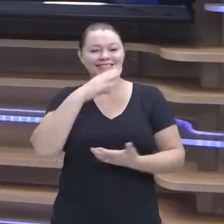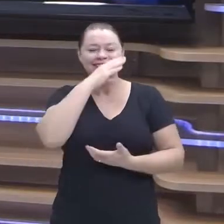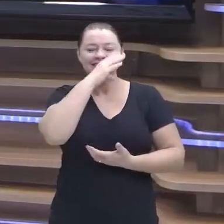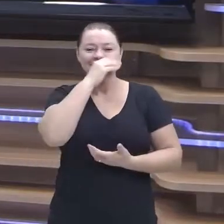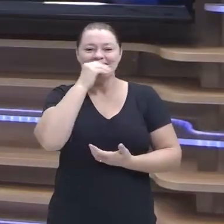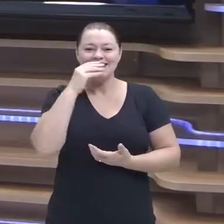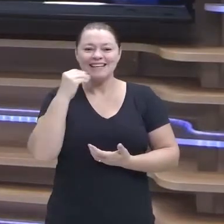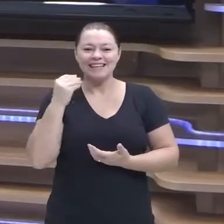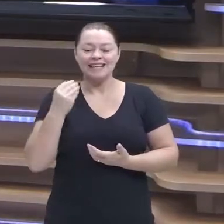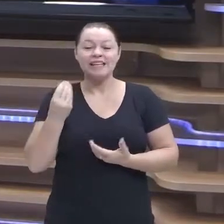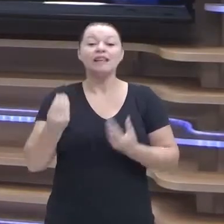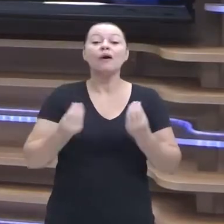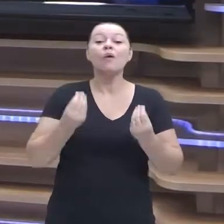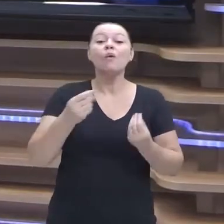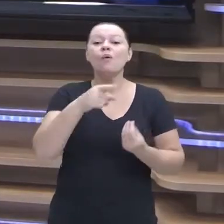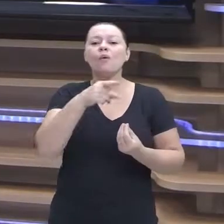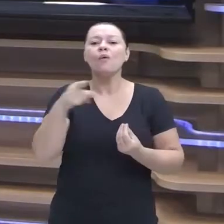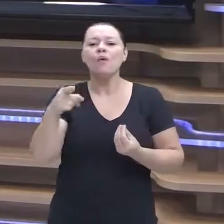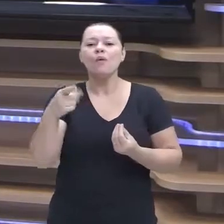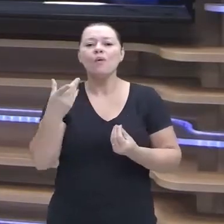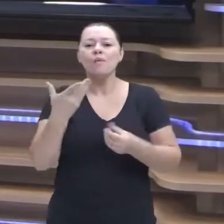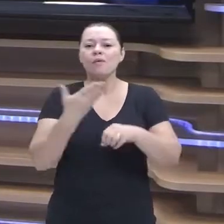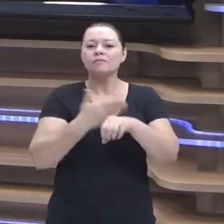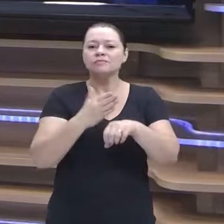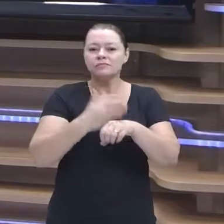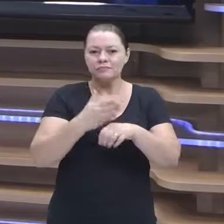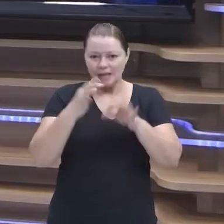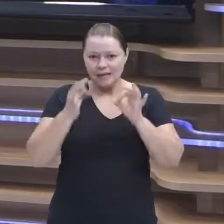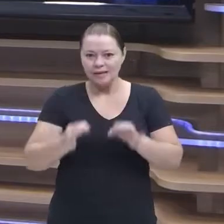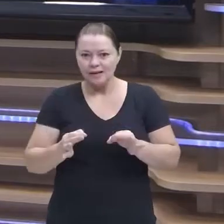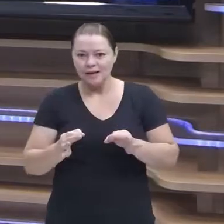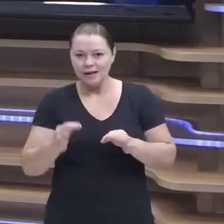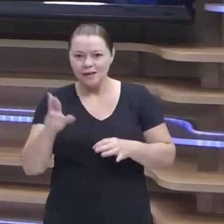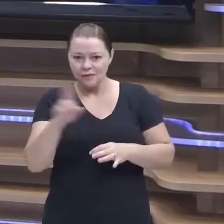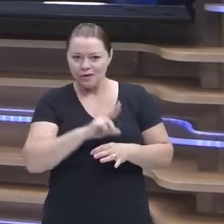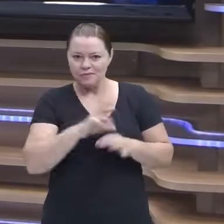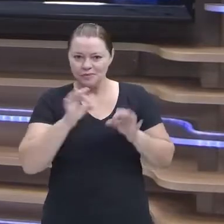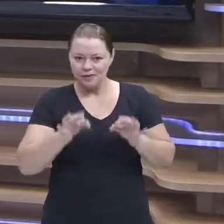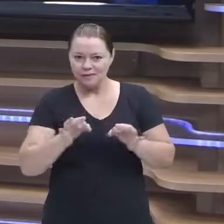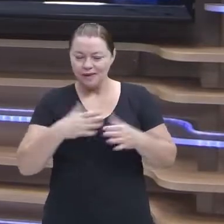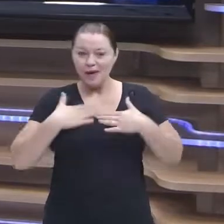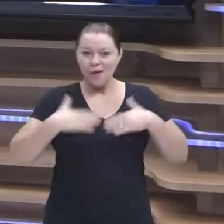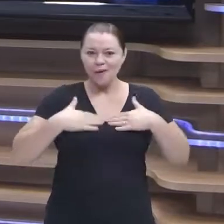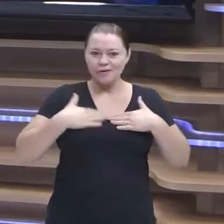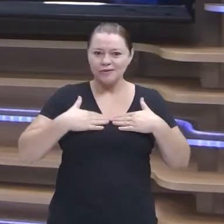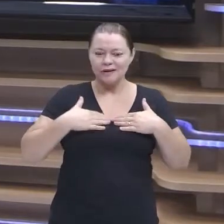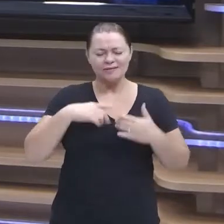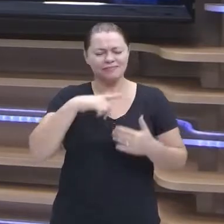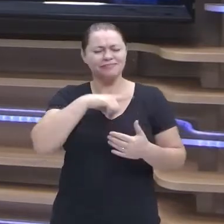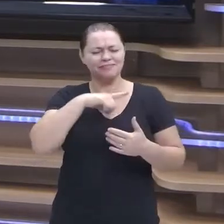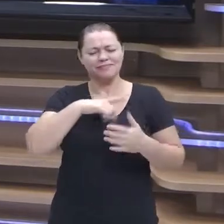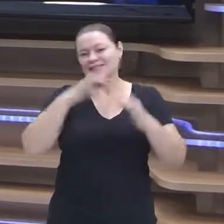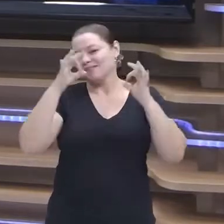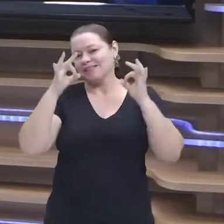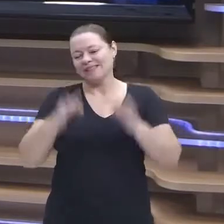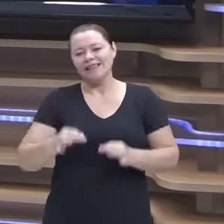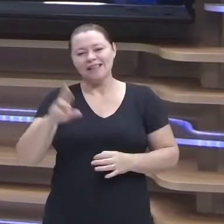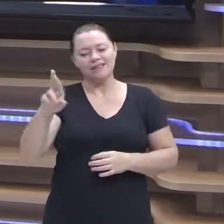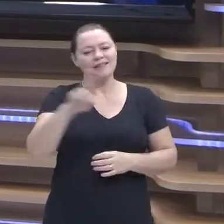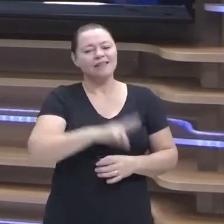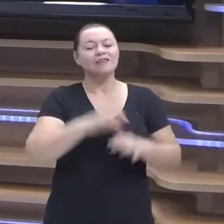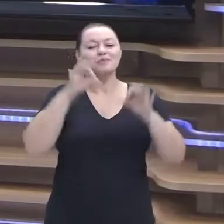Crianças, como foi o exercitando? Acertaram? Gostaram? Com certeza vocês acertaram tudo.